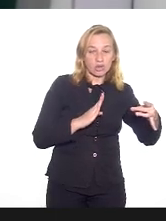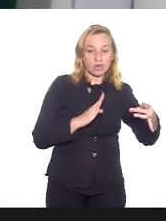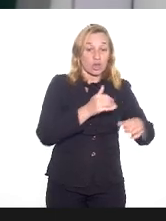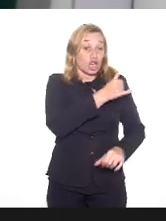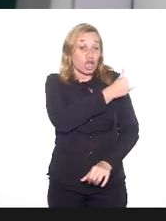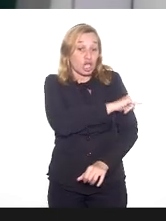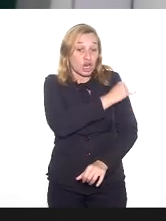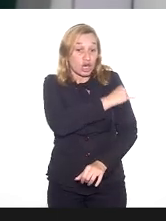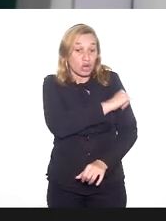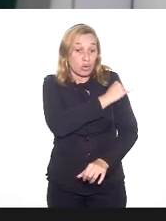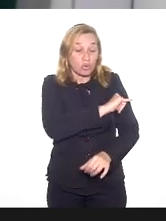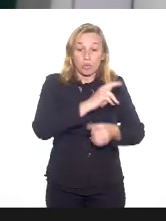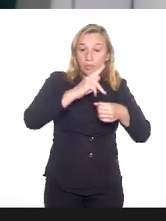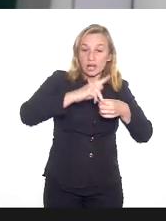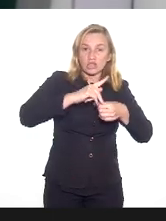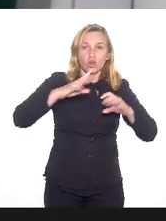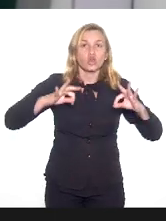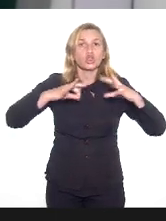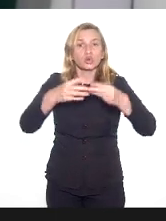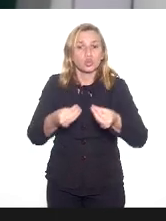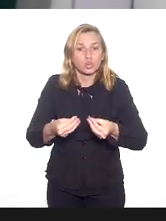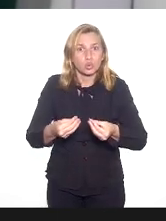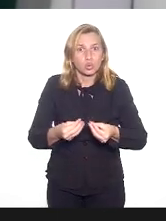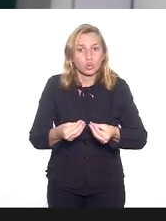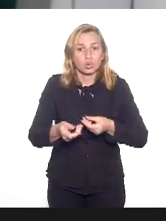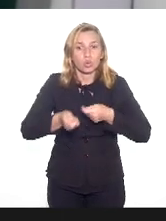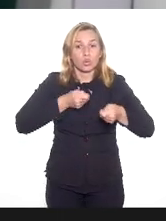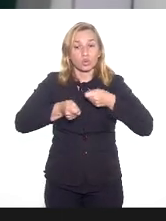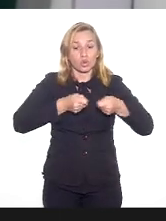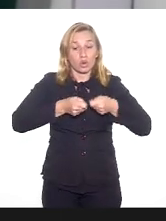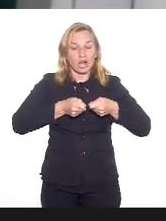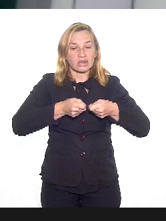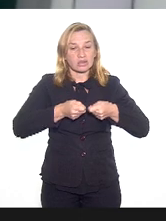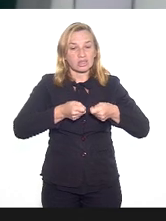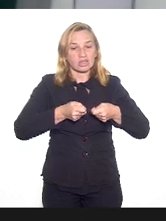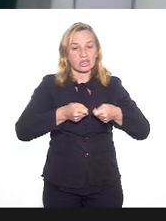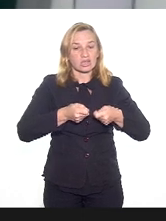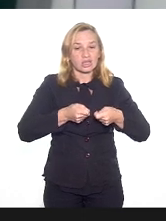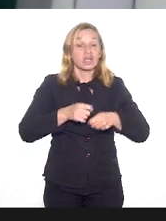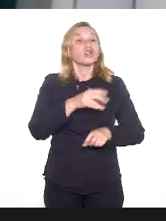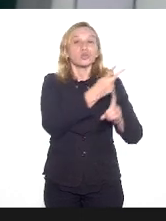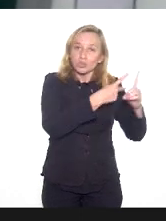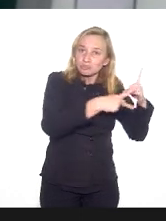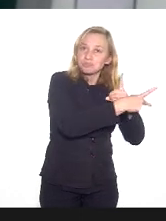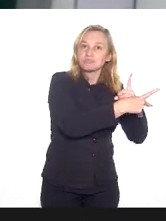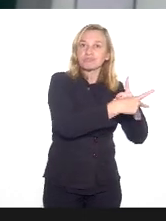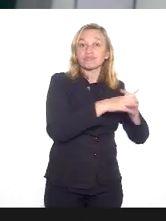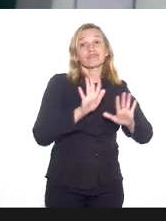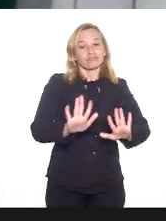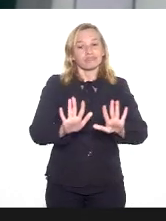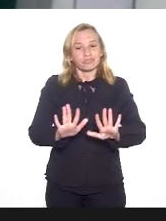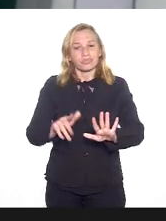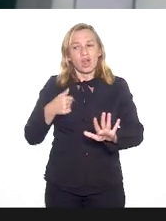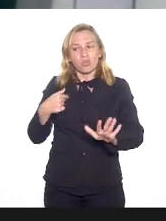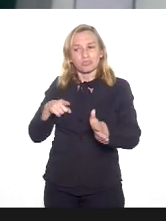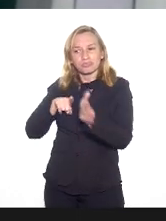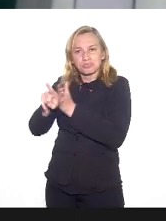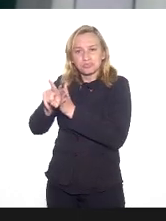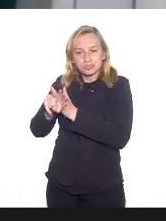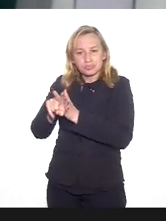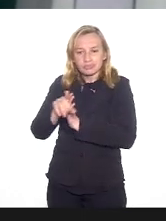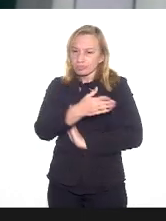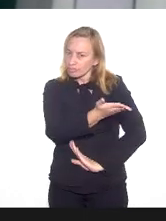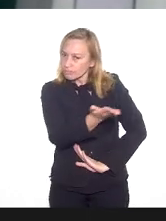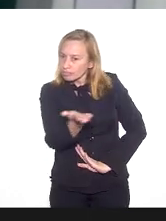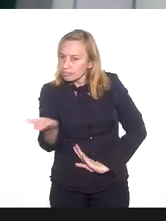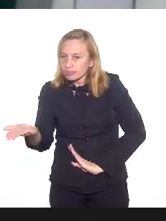e tudo isso com a controladoria do Rio Previdência. Porém, eu pergunto às senhoras e